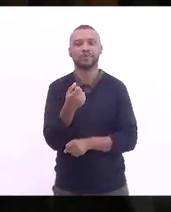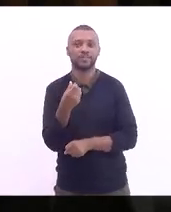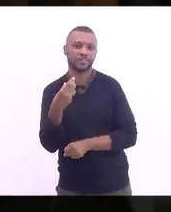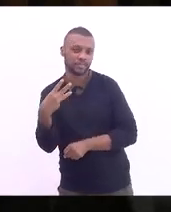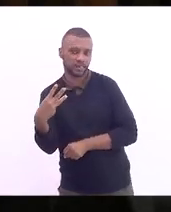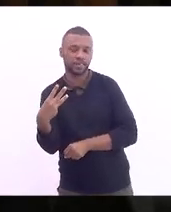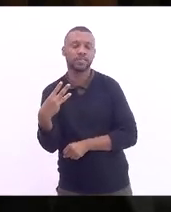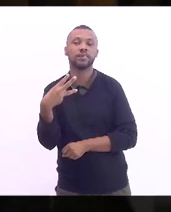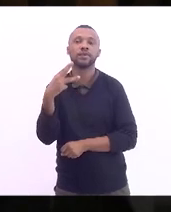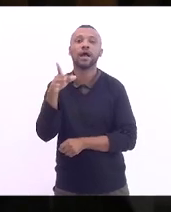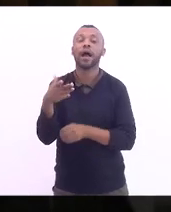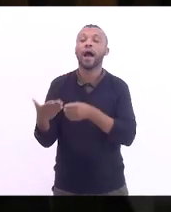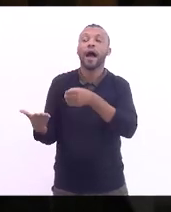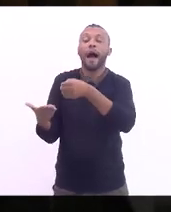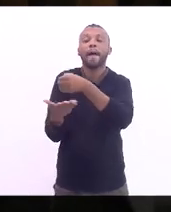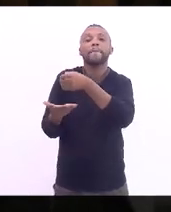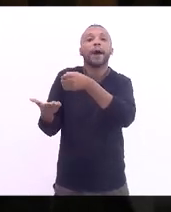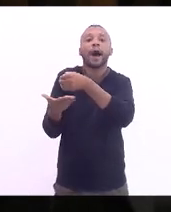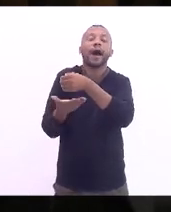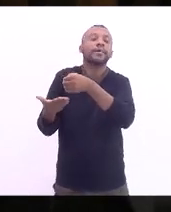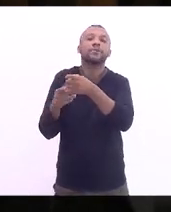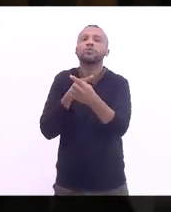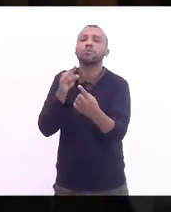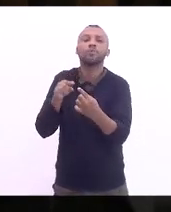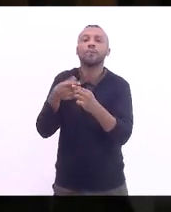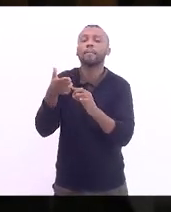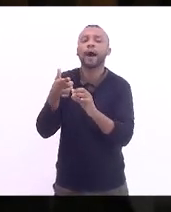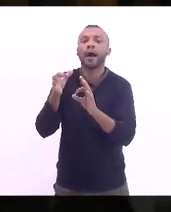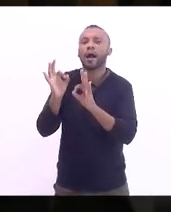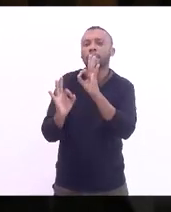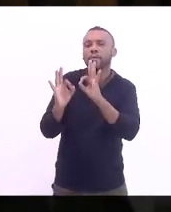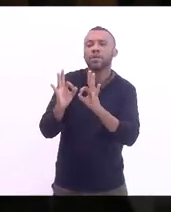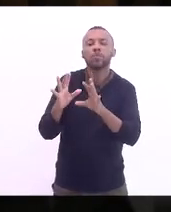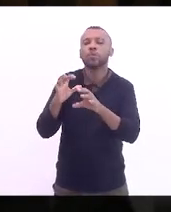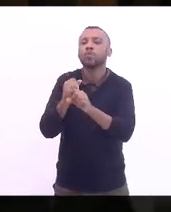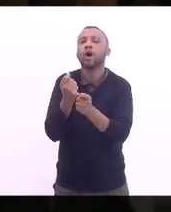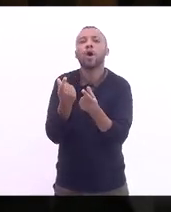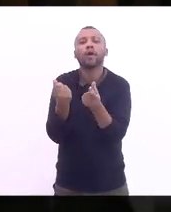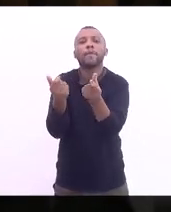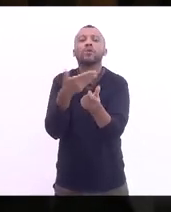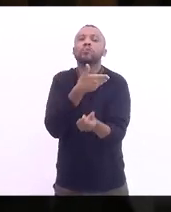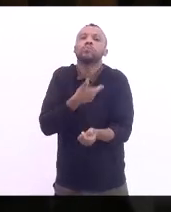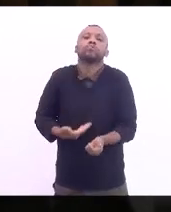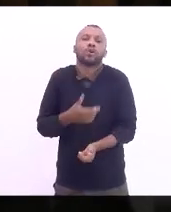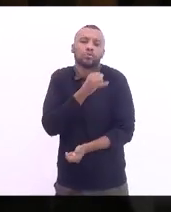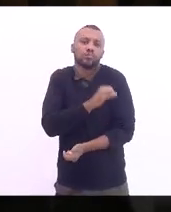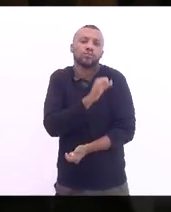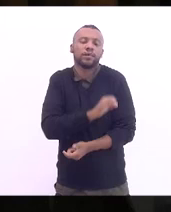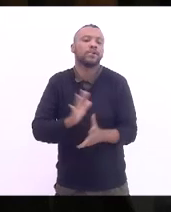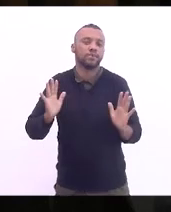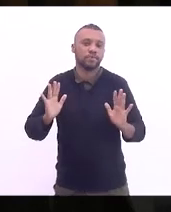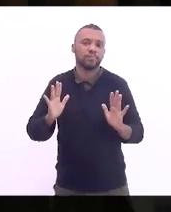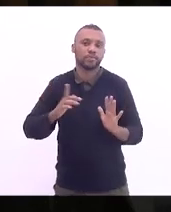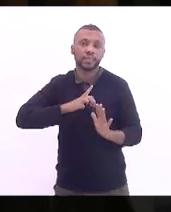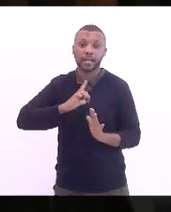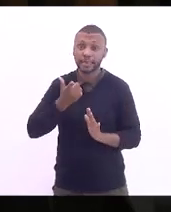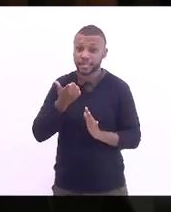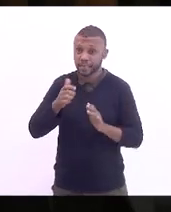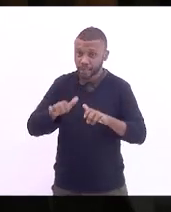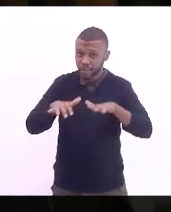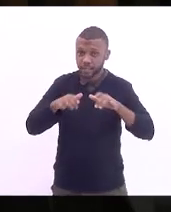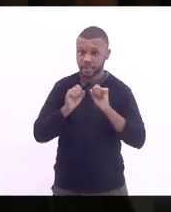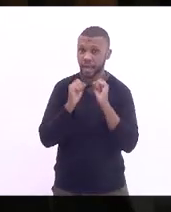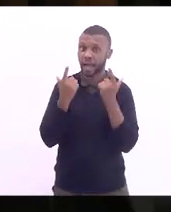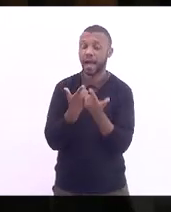fundamento para ficar confecção do orçamento do estado que terá que tá aqui na casa